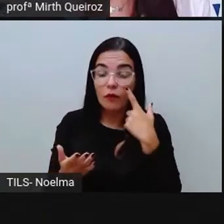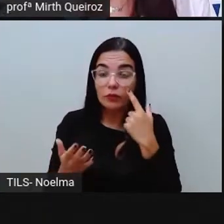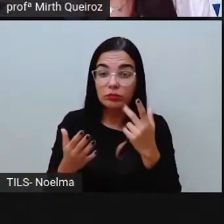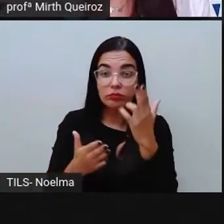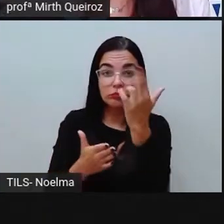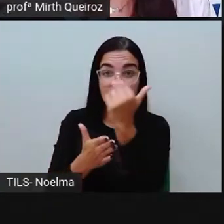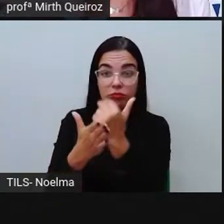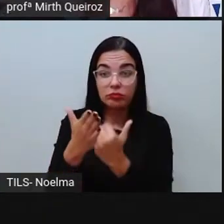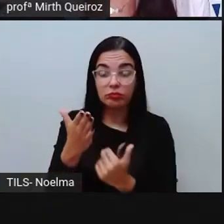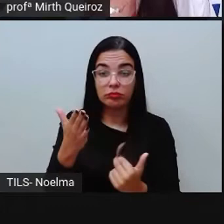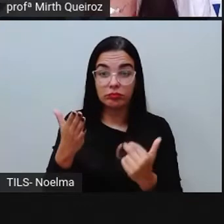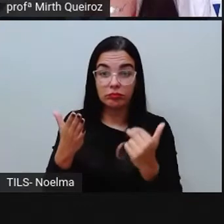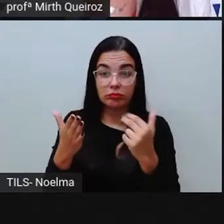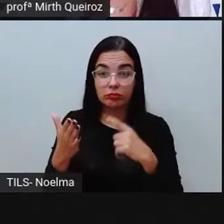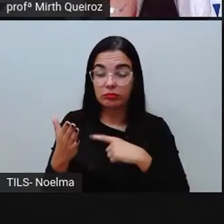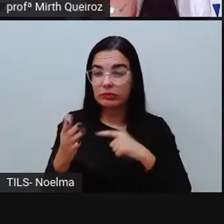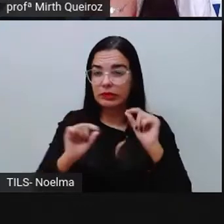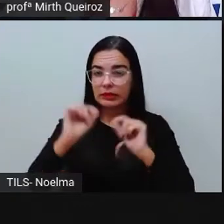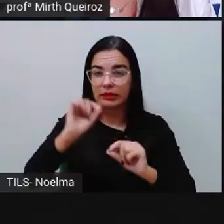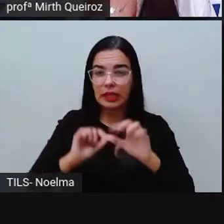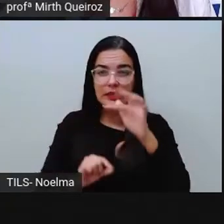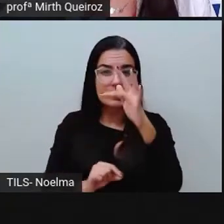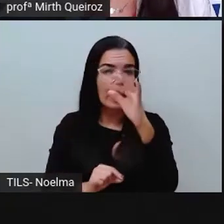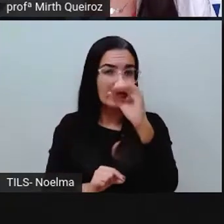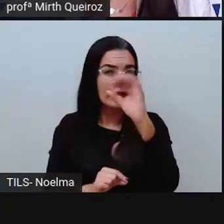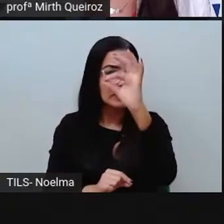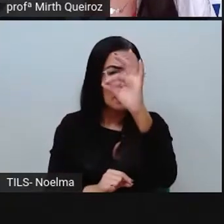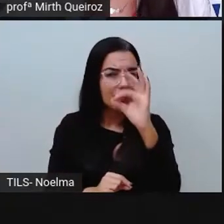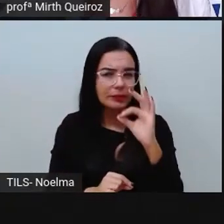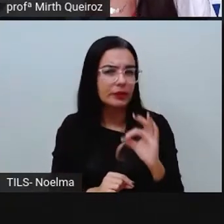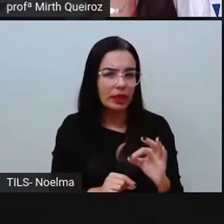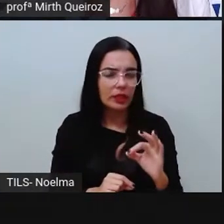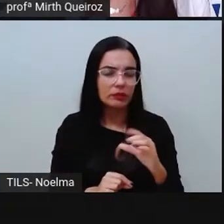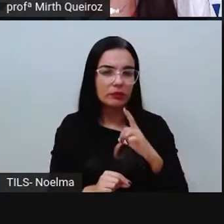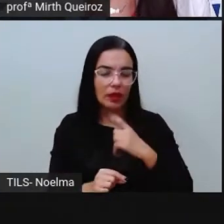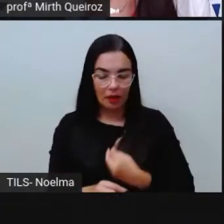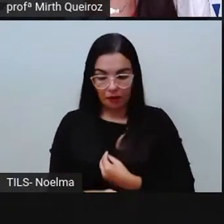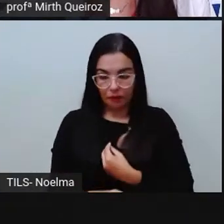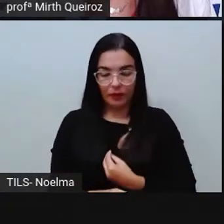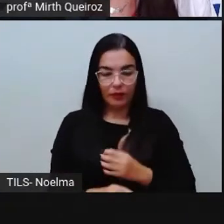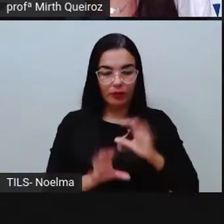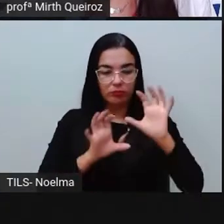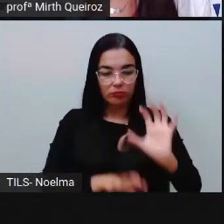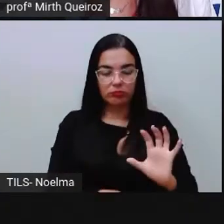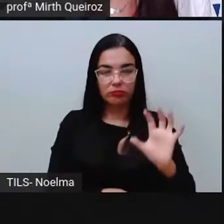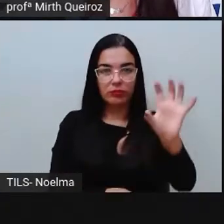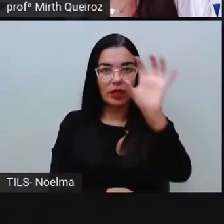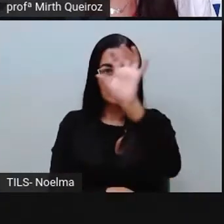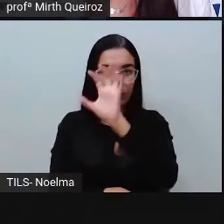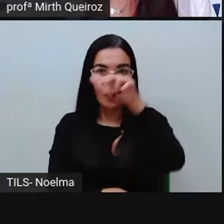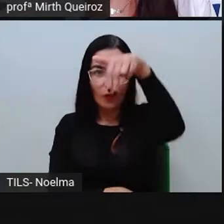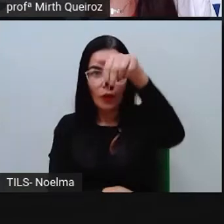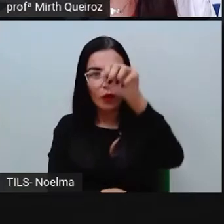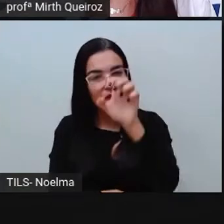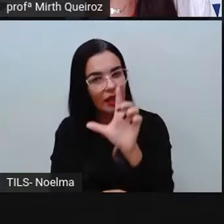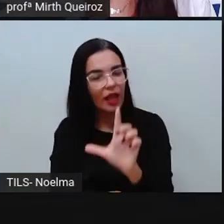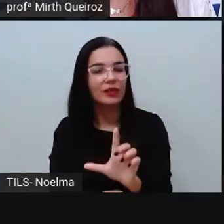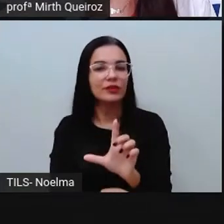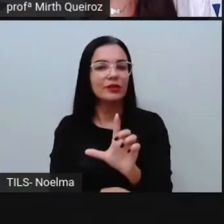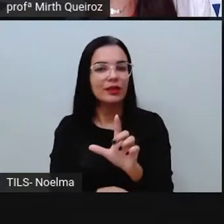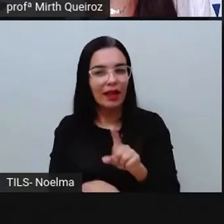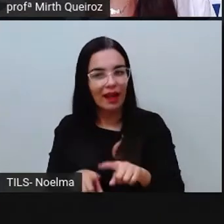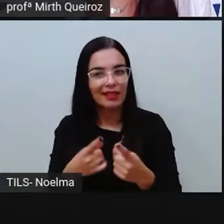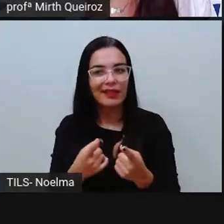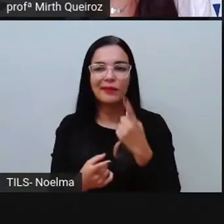se 70% desse bioma está na região nordeste, 30% aí vai estar ao norte aí do estado de